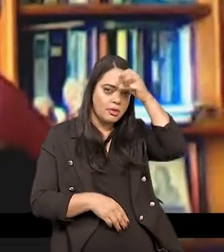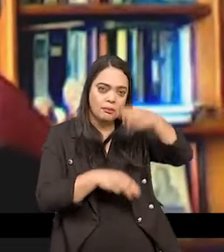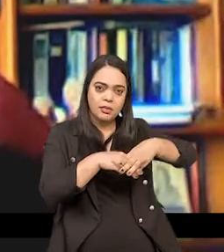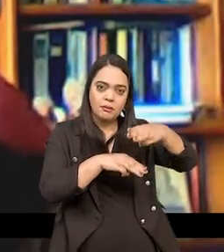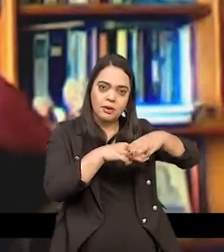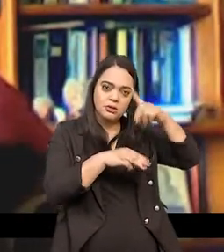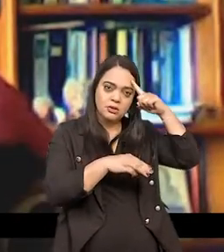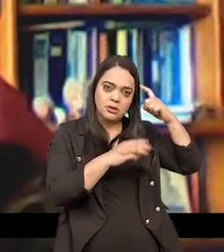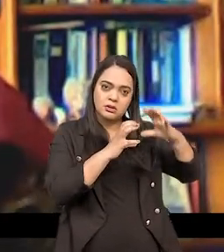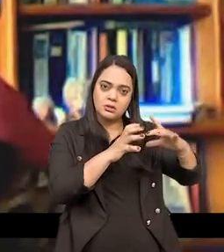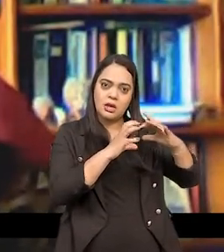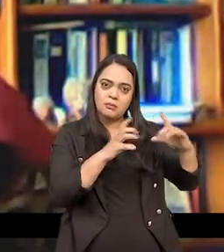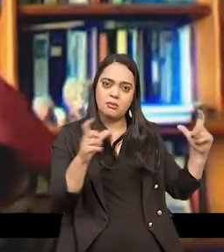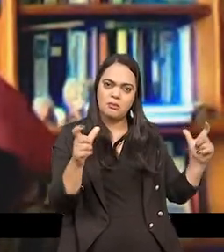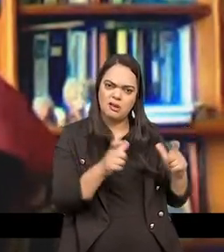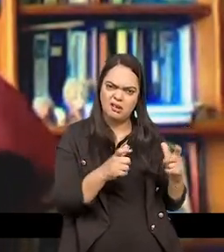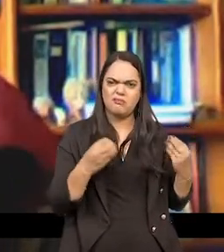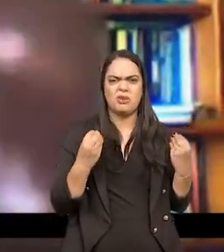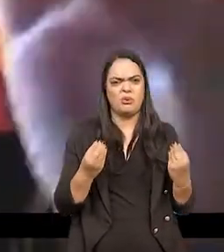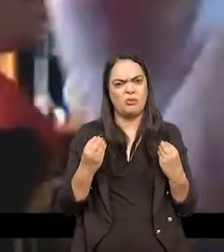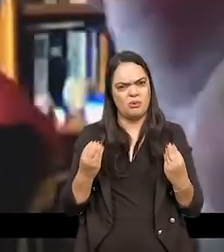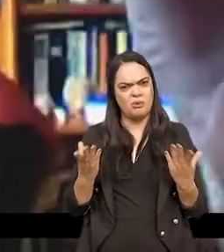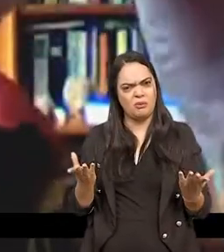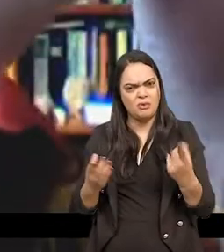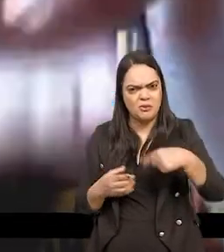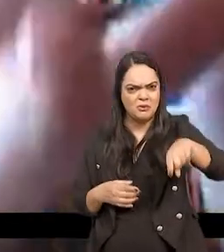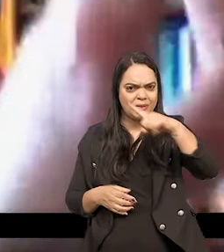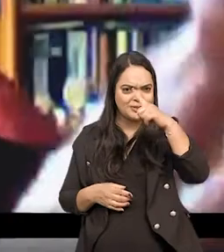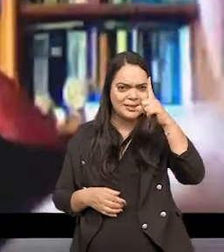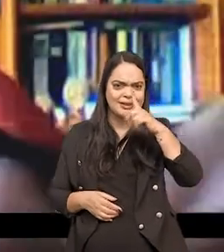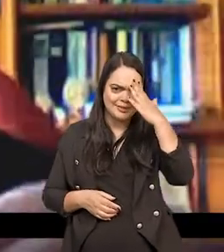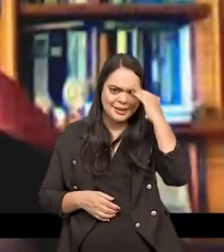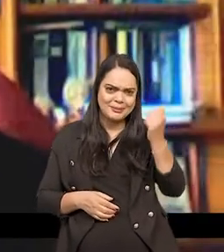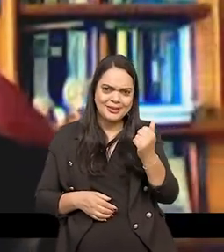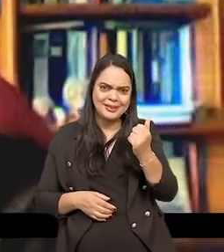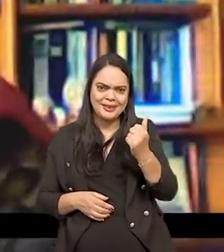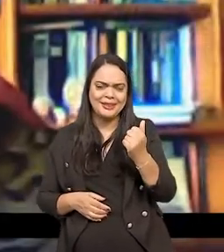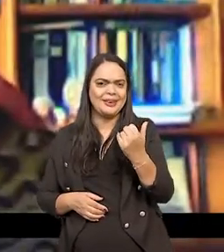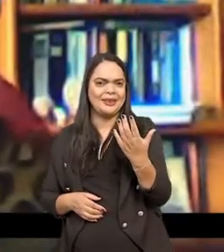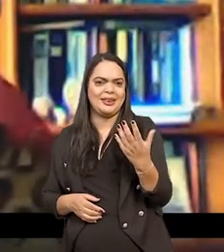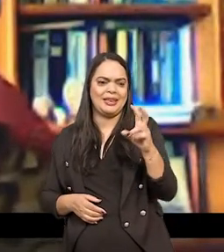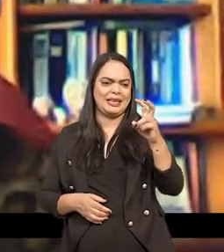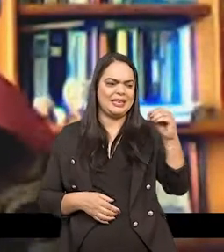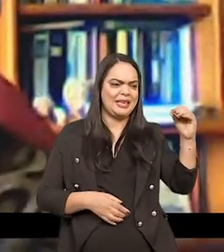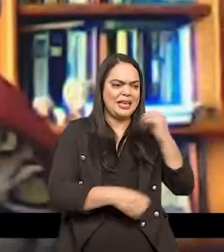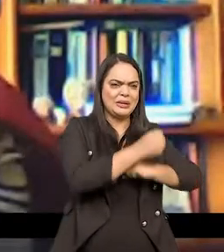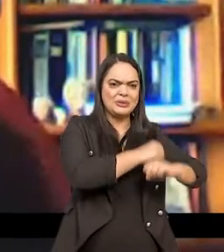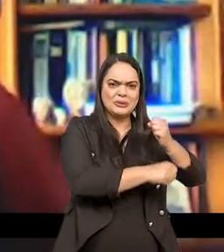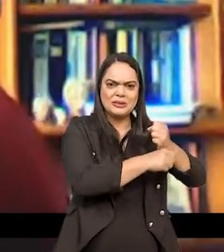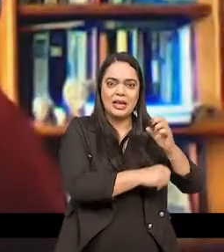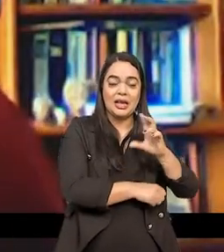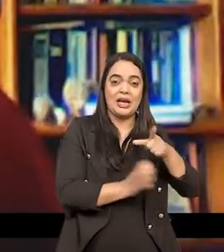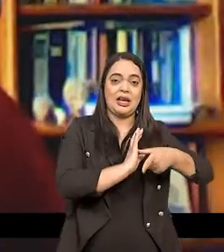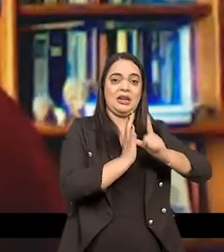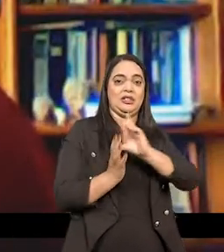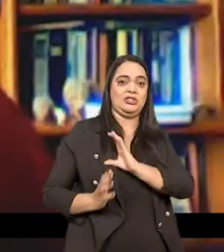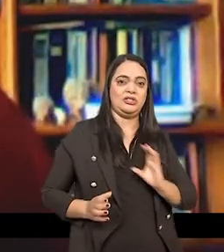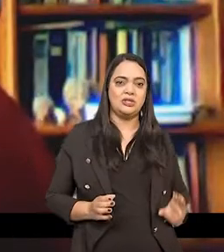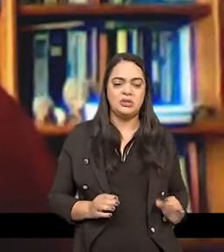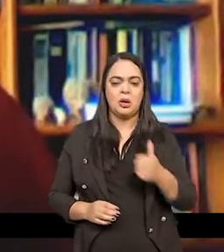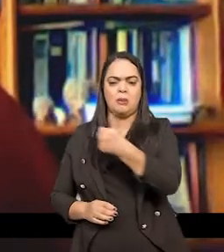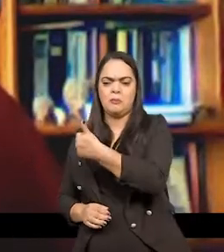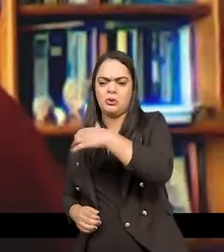fazendo aqui 3 cortes cronológicos, para você ter uma ideia, que é 500 anos antes de Cristo, 1910 e 2008